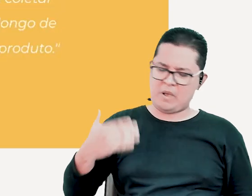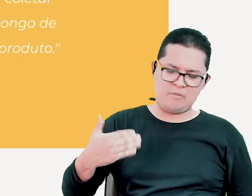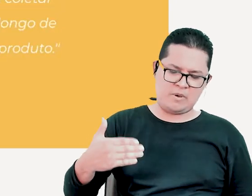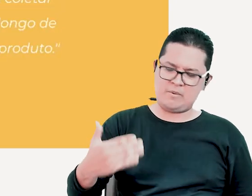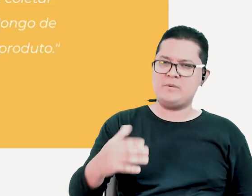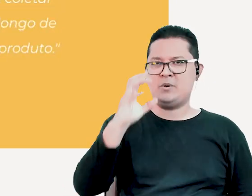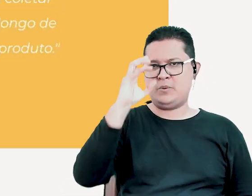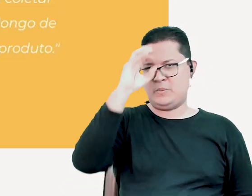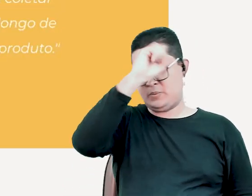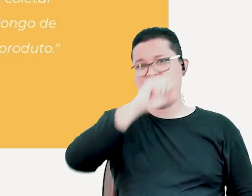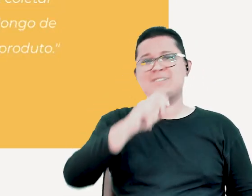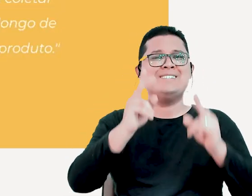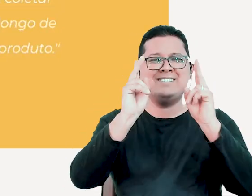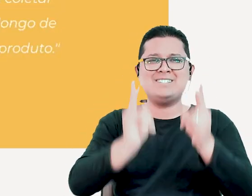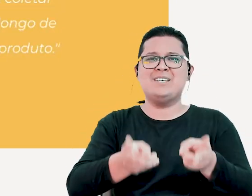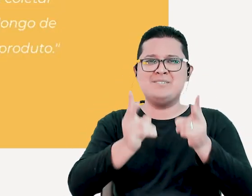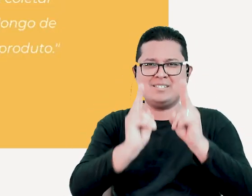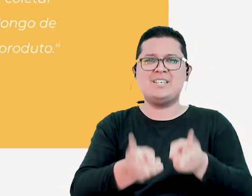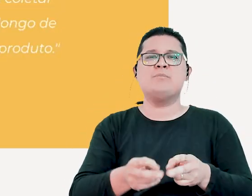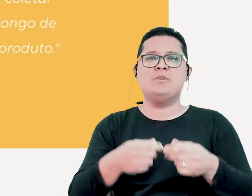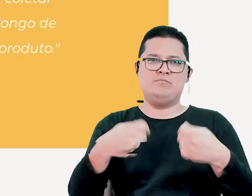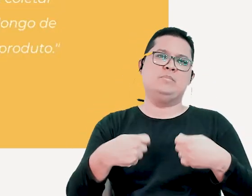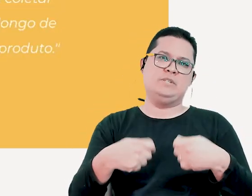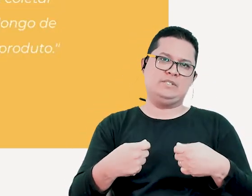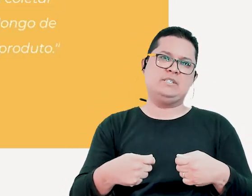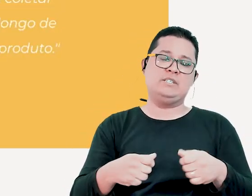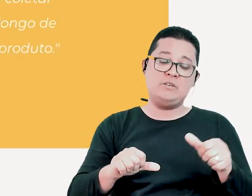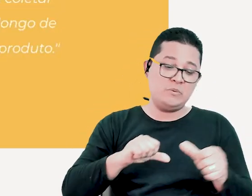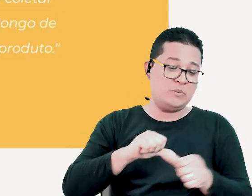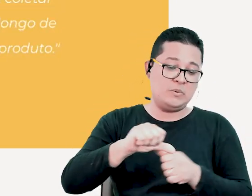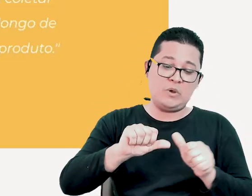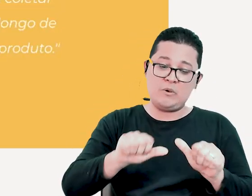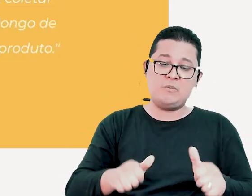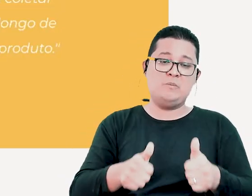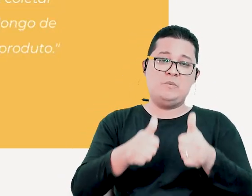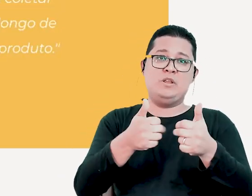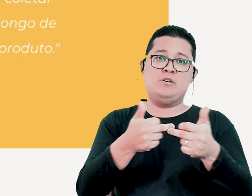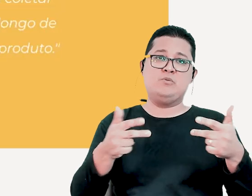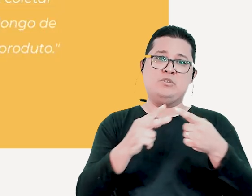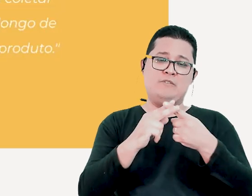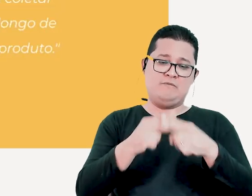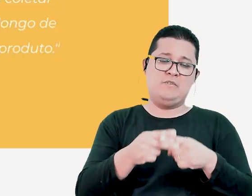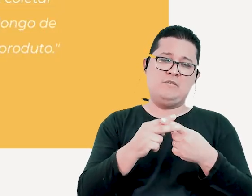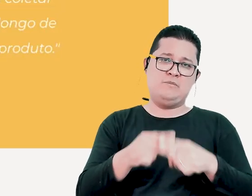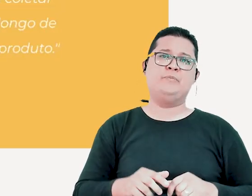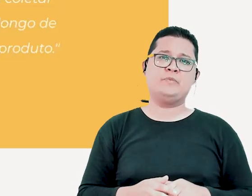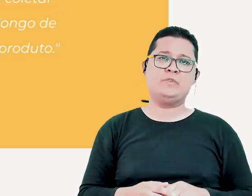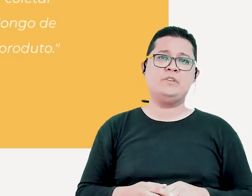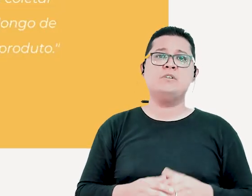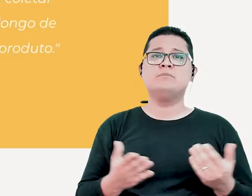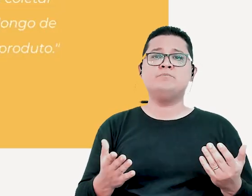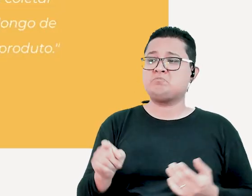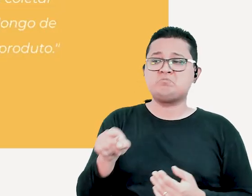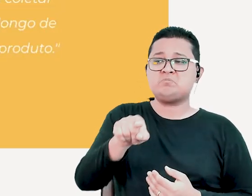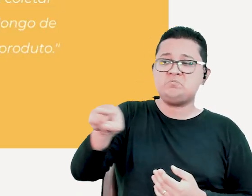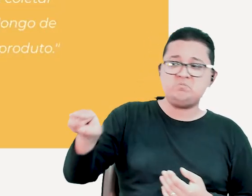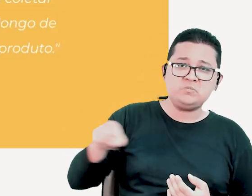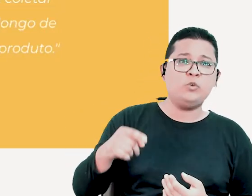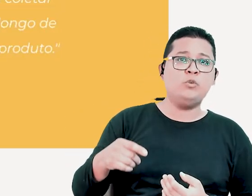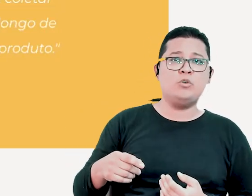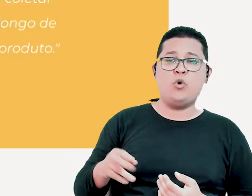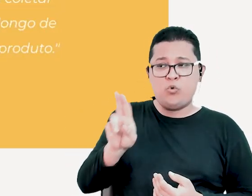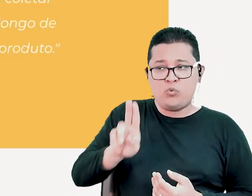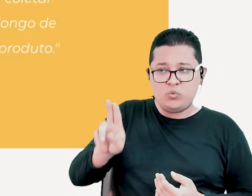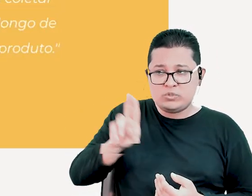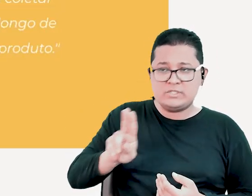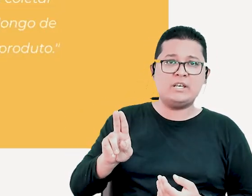ferramentas que a gente tem, até porque quem usa ali no dia a dia é o que vai saber qual melhoria que tem que ter ou não,